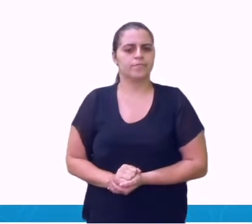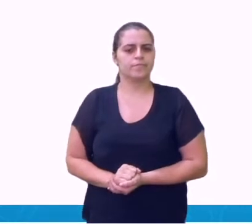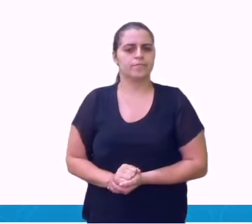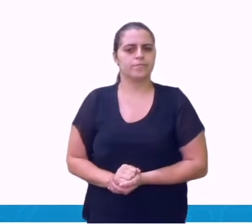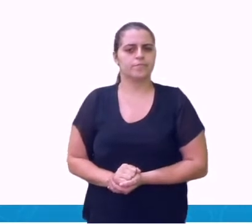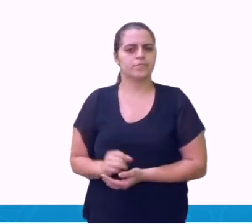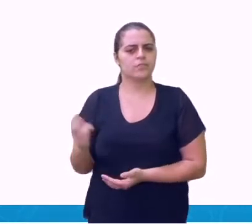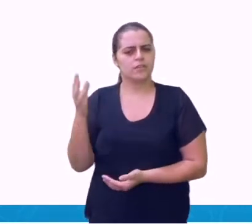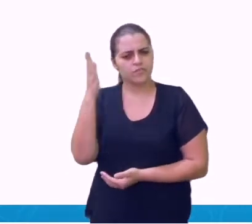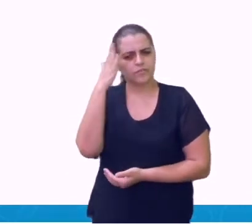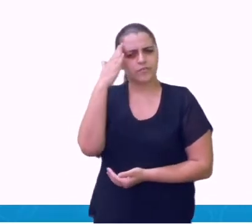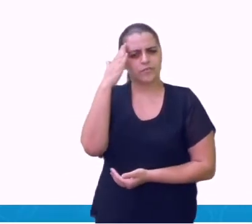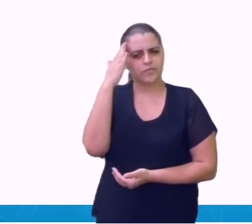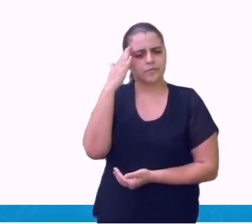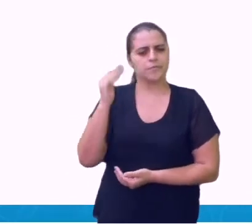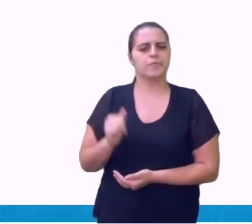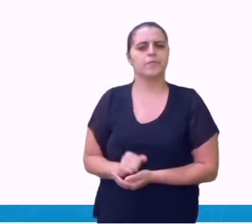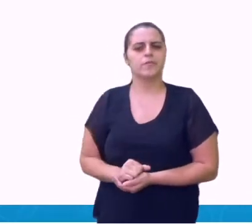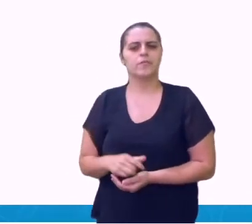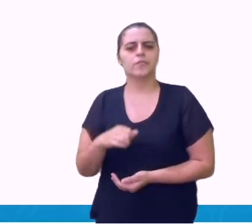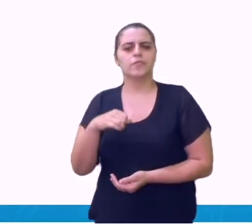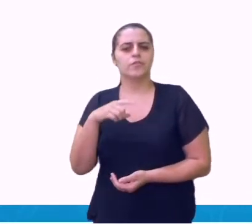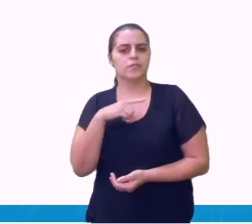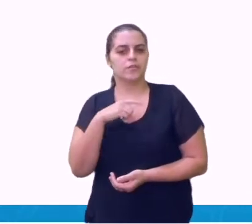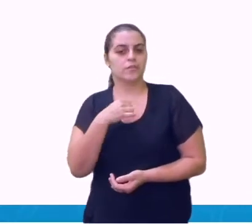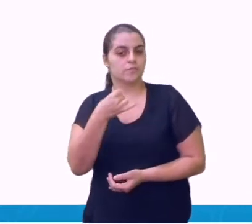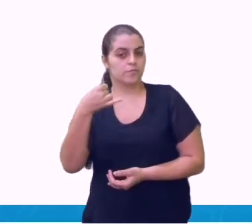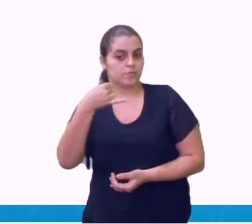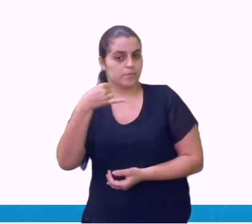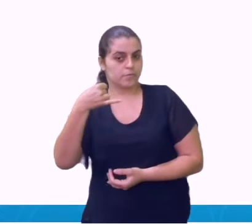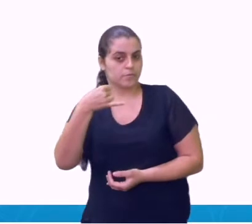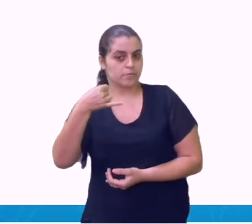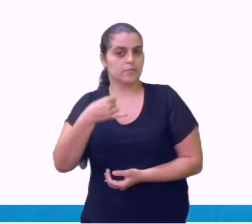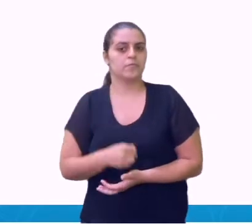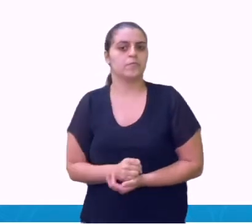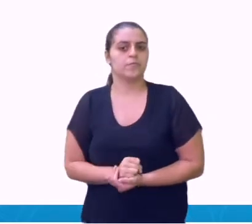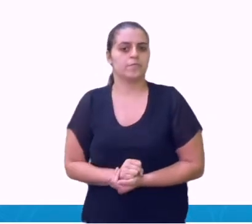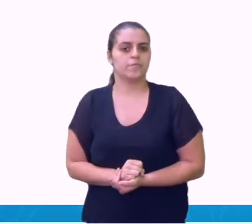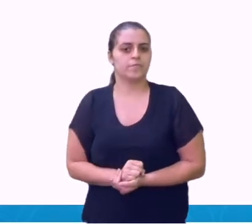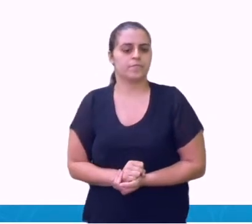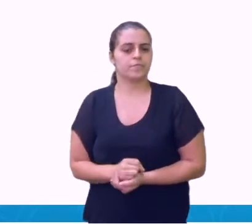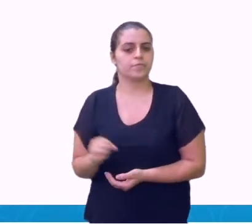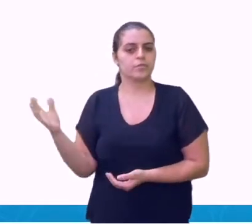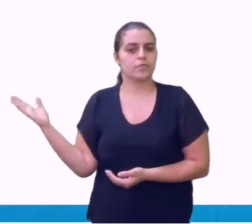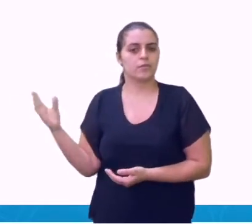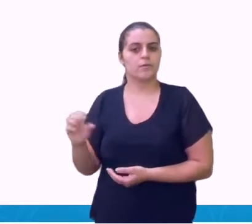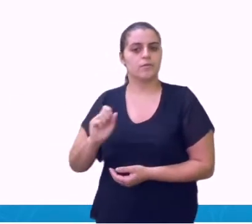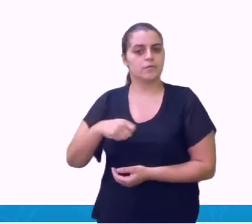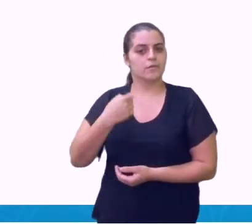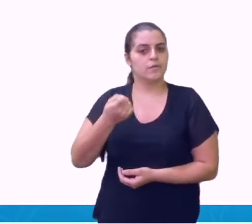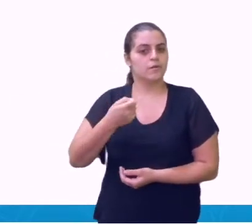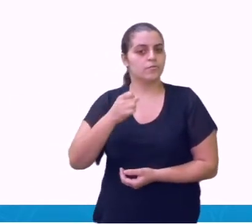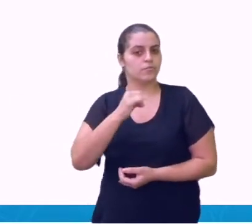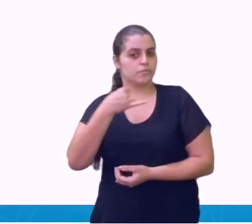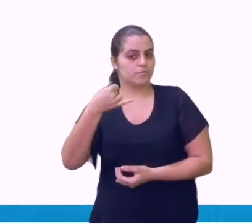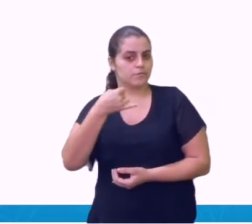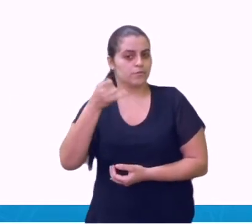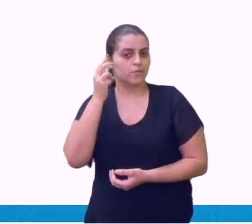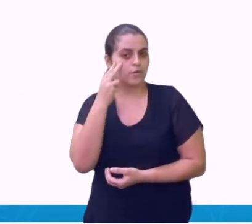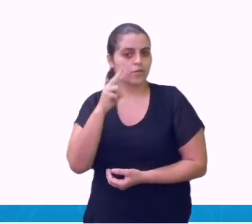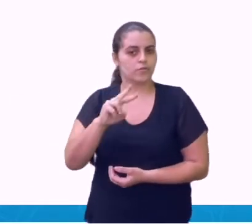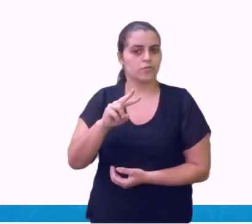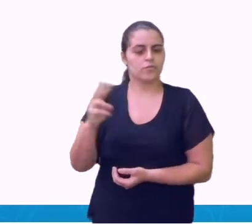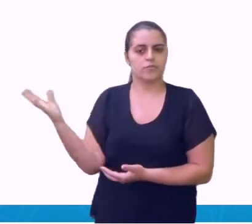Então, aqui você já sabe que nós temos uma subtração, porque tanto a sentença